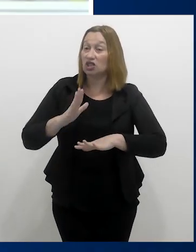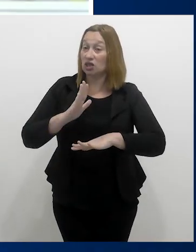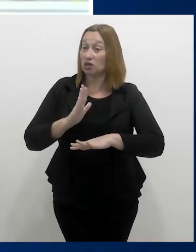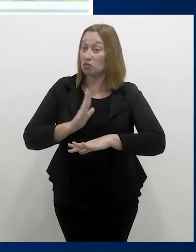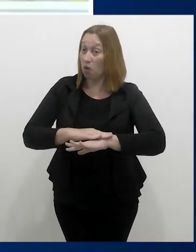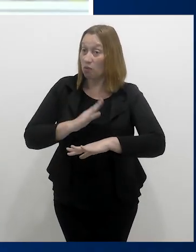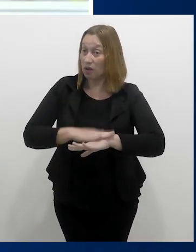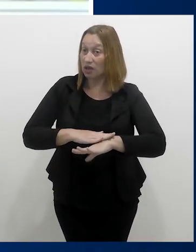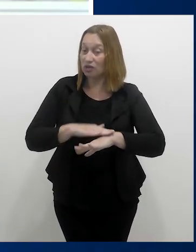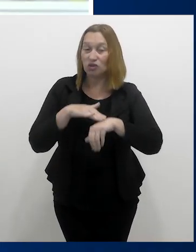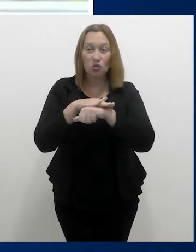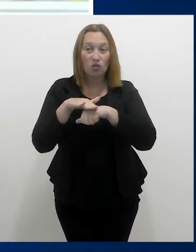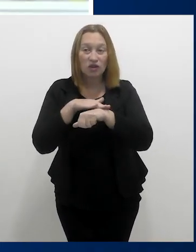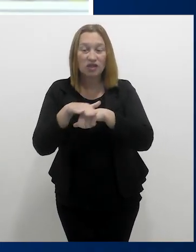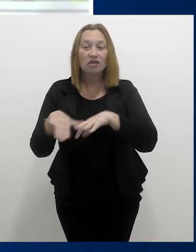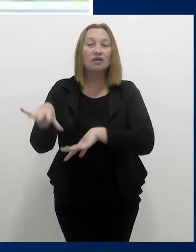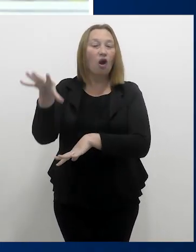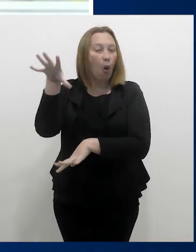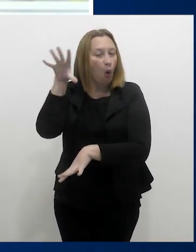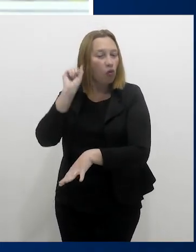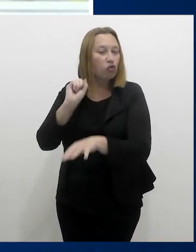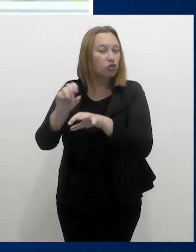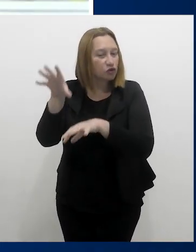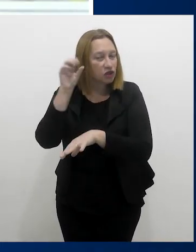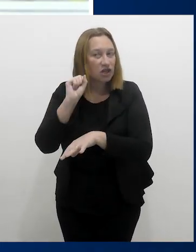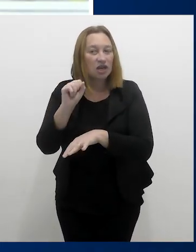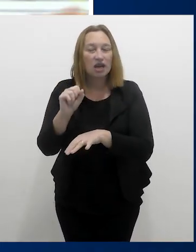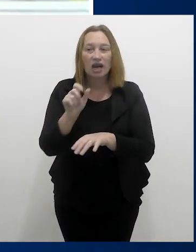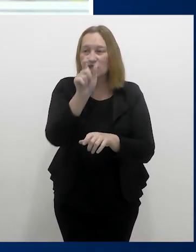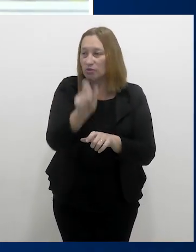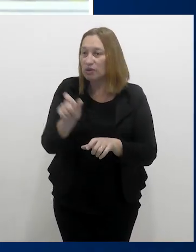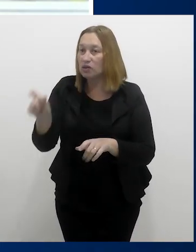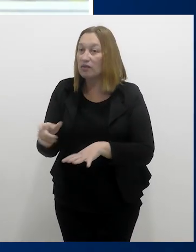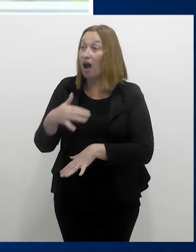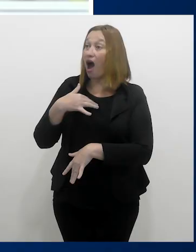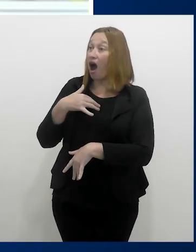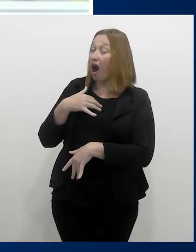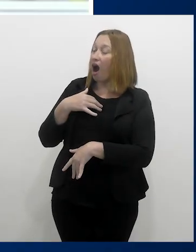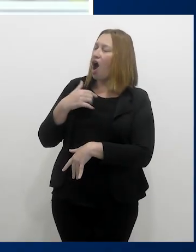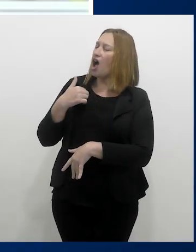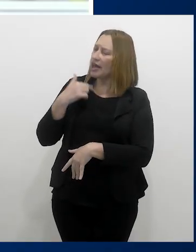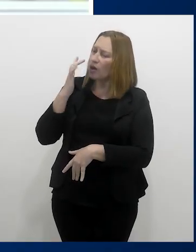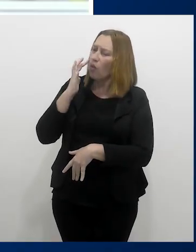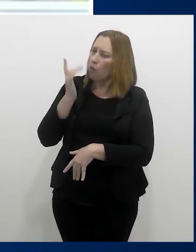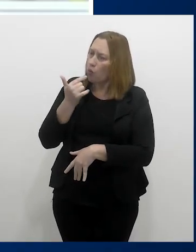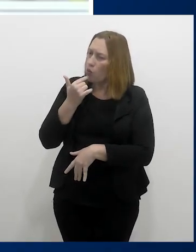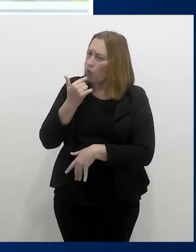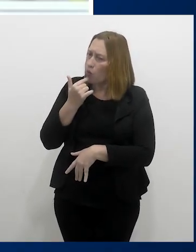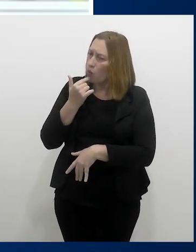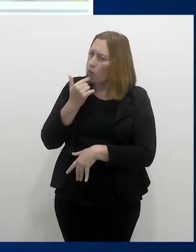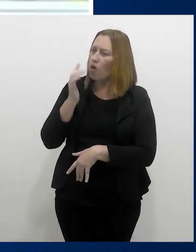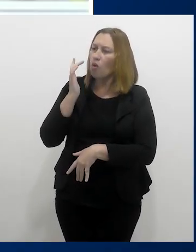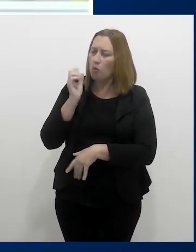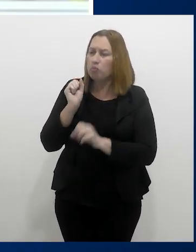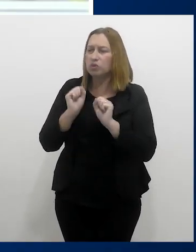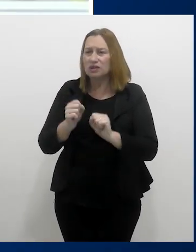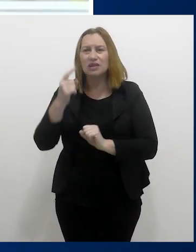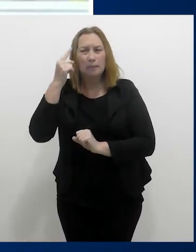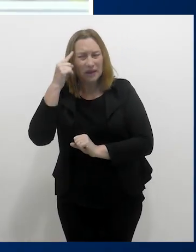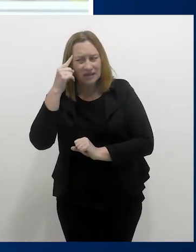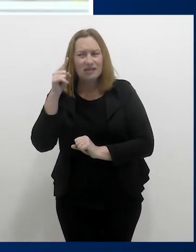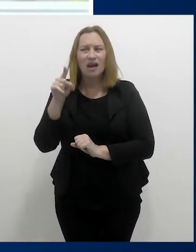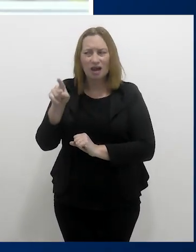na hora para conversar, você começa a ouvir as pessoas falando, fala assim, nossa, eu devia ter, né? Eu podia ter